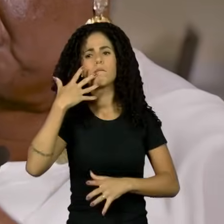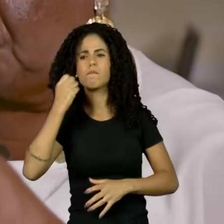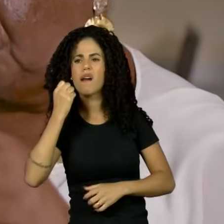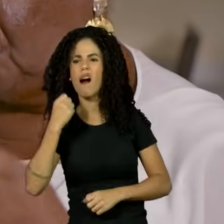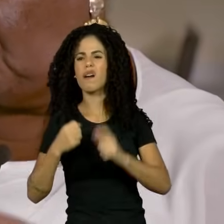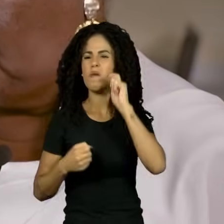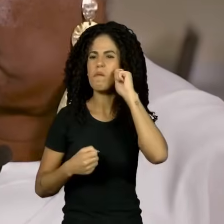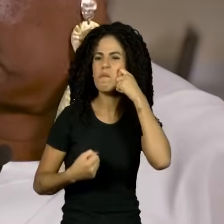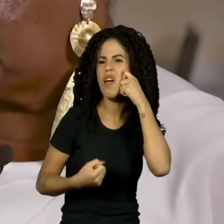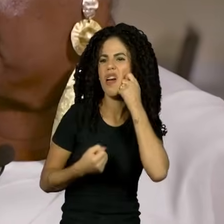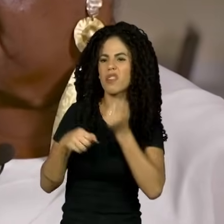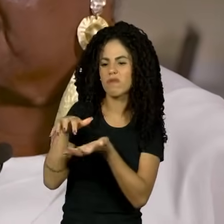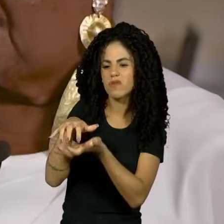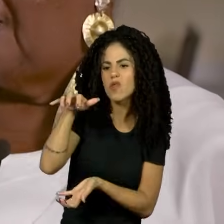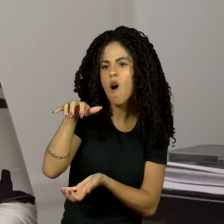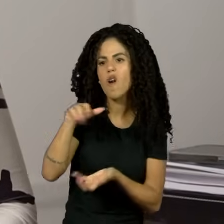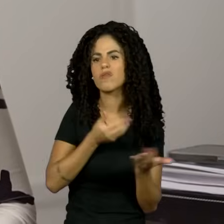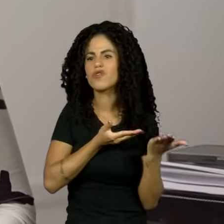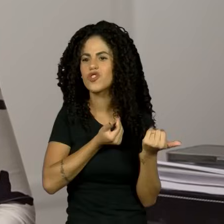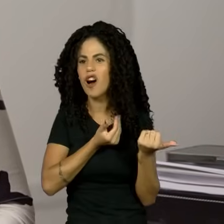velhos, jovens.